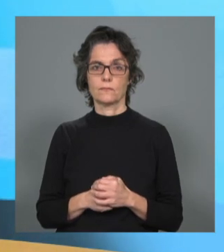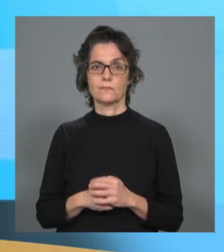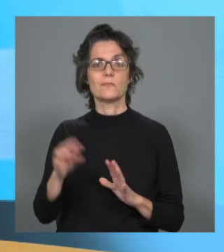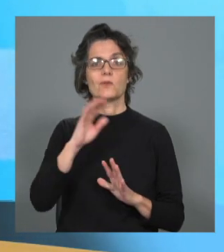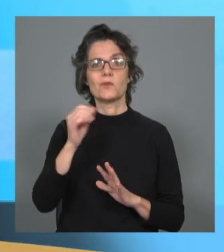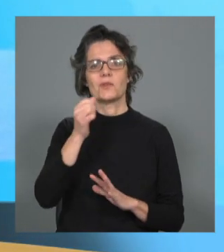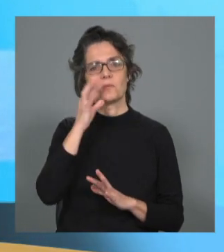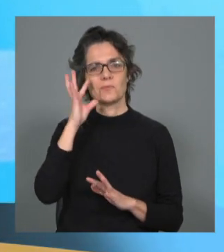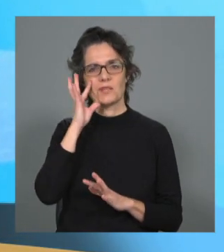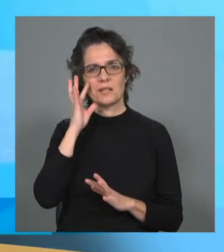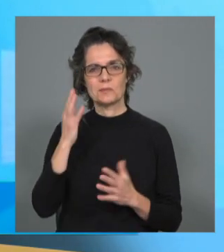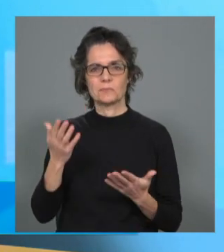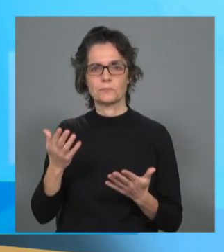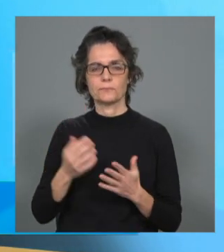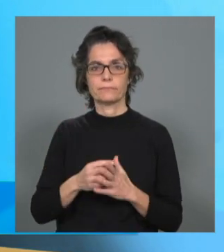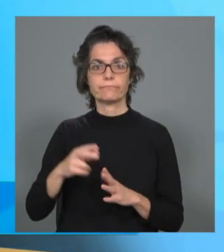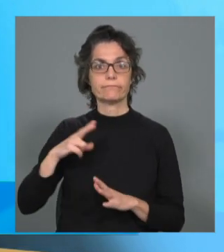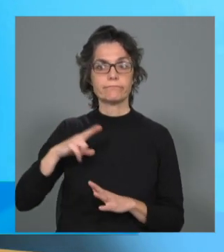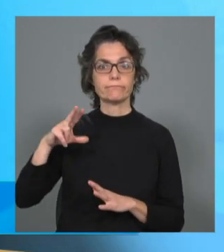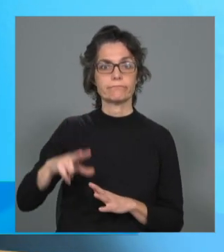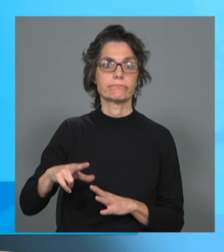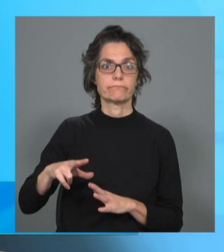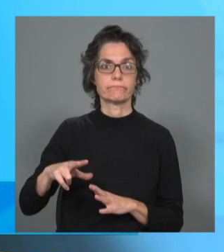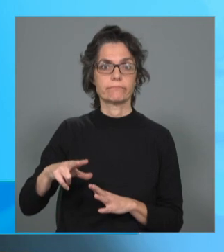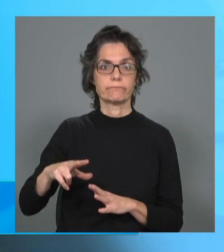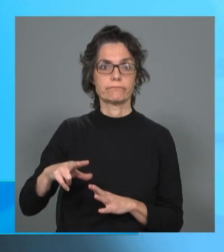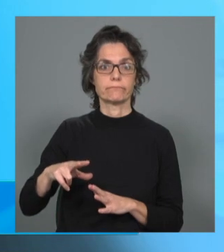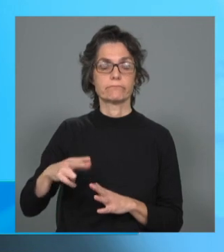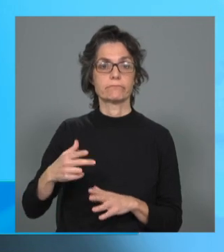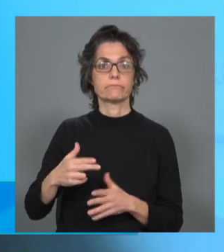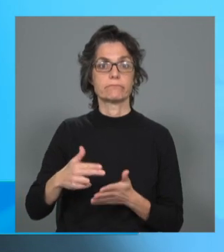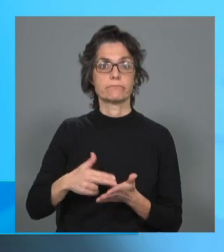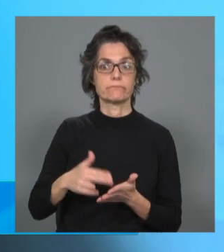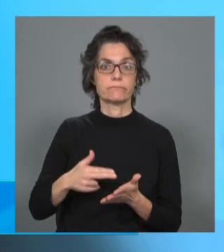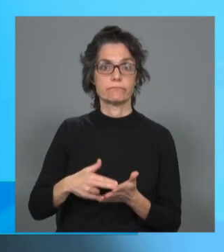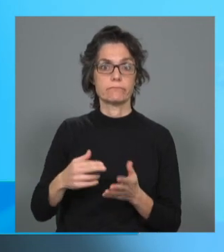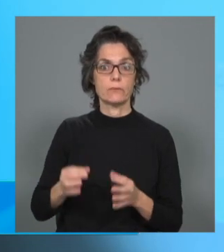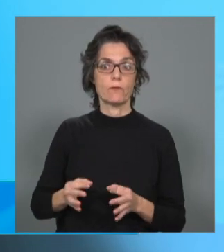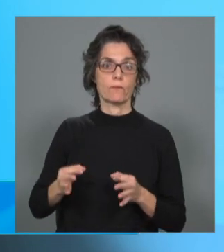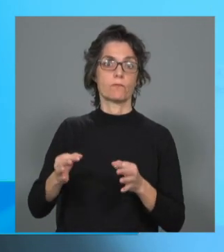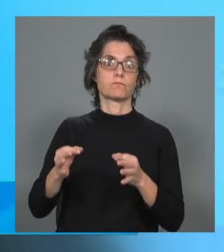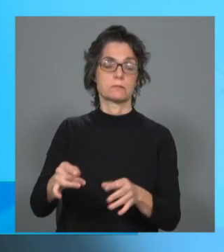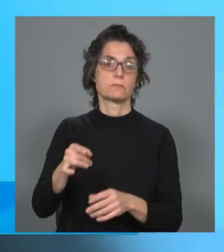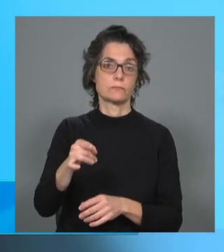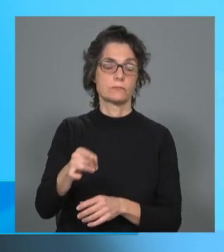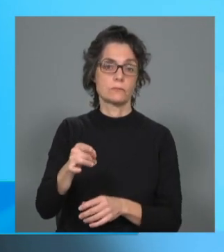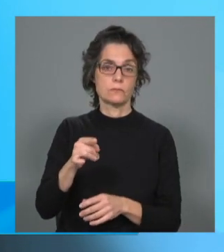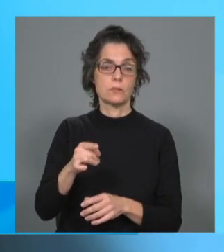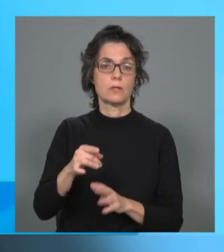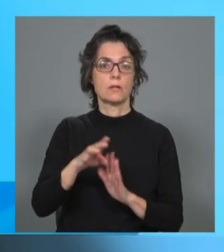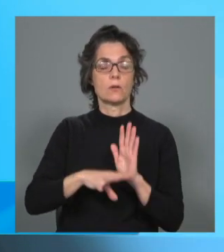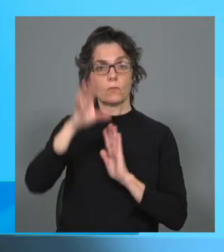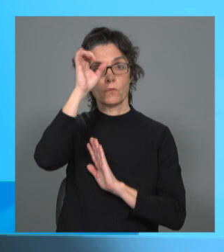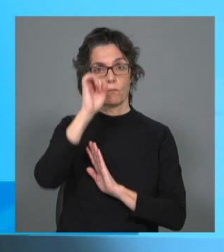Olá, muito boa tarde. Portugal faz ainda um compasso de espera até conhecer o novo elenco governativo. A repetição